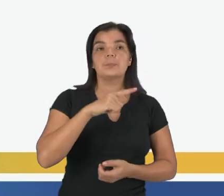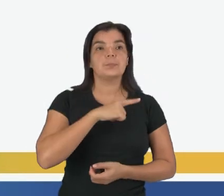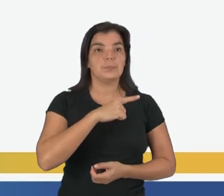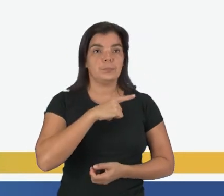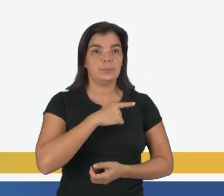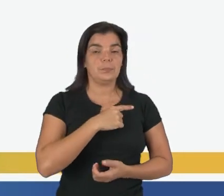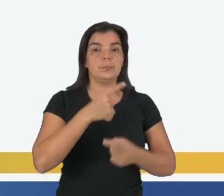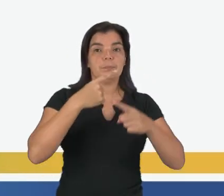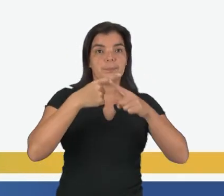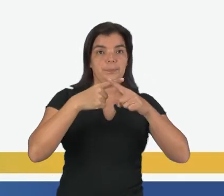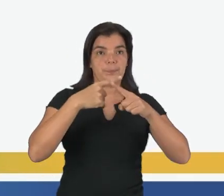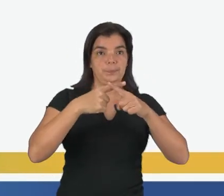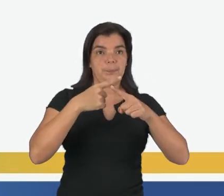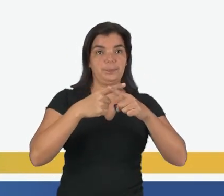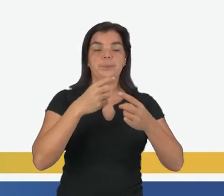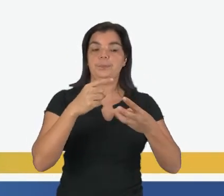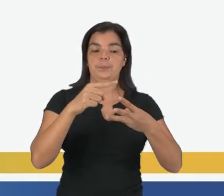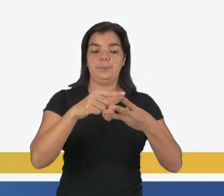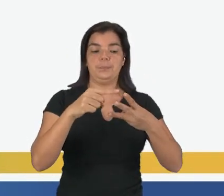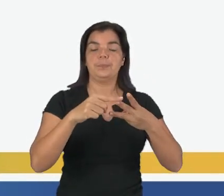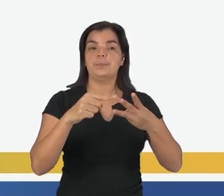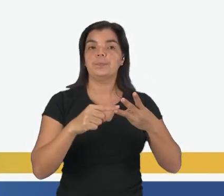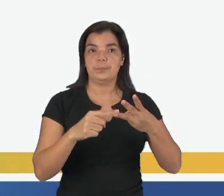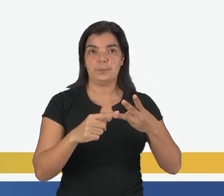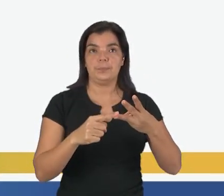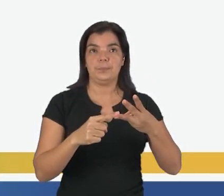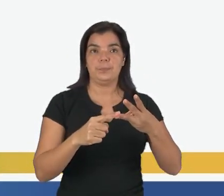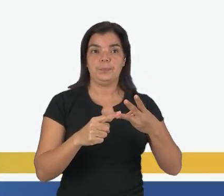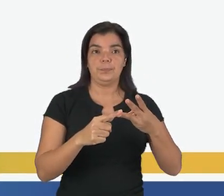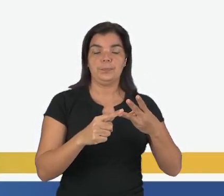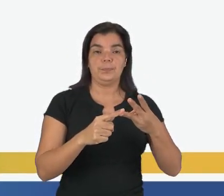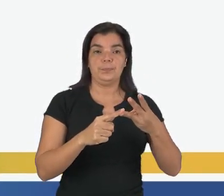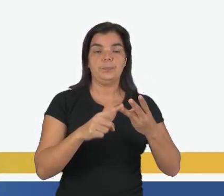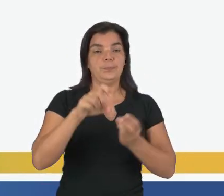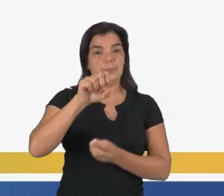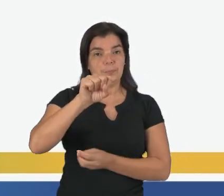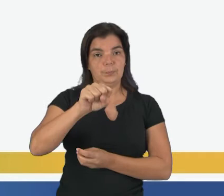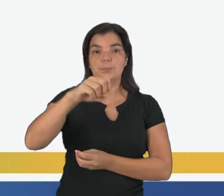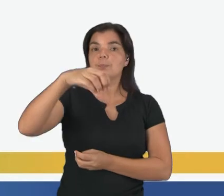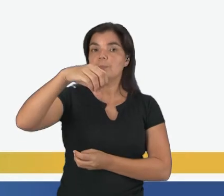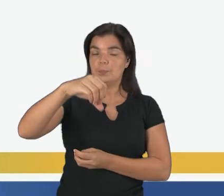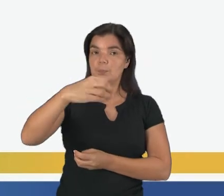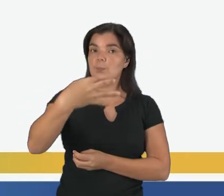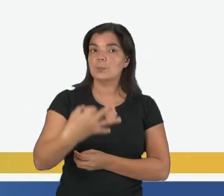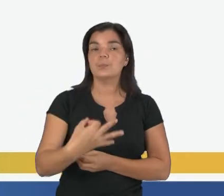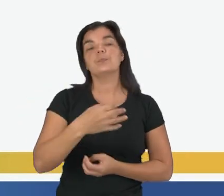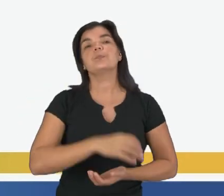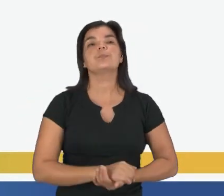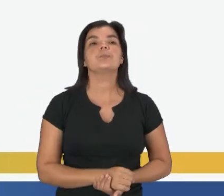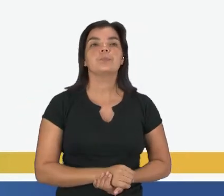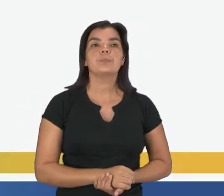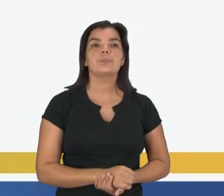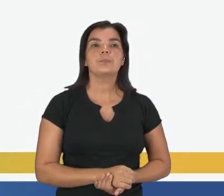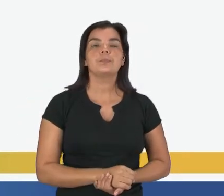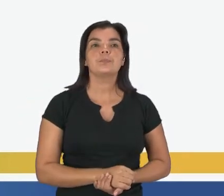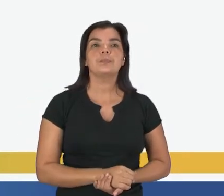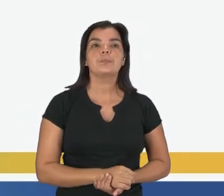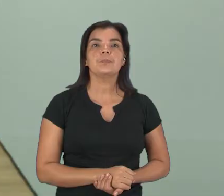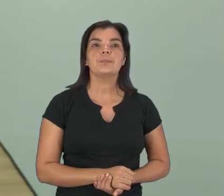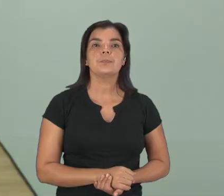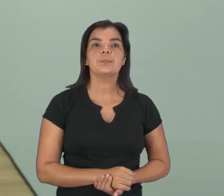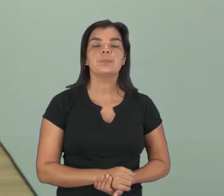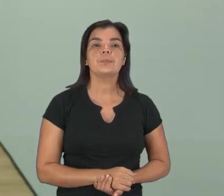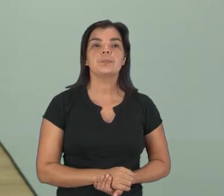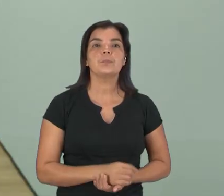ter que multiplicar os 3 vezes o 89, certo? E aí,